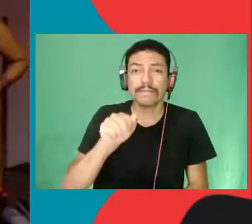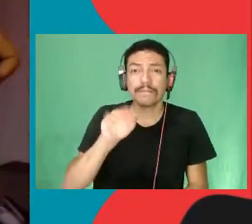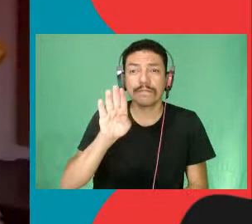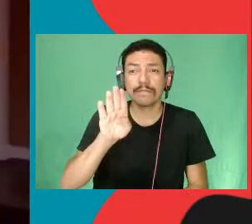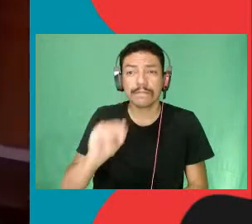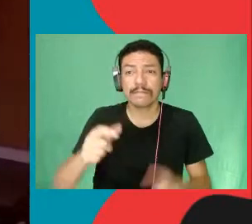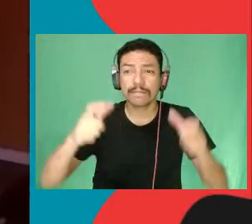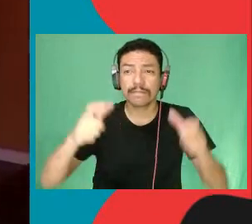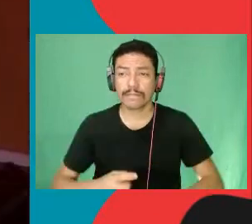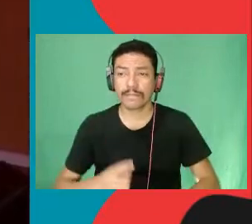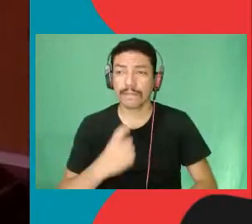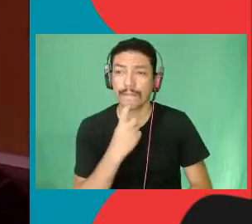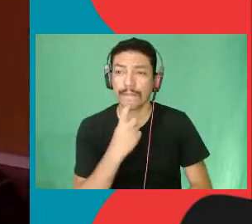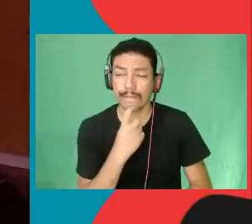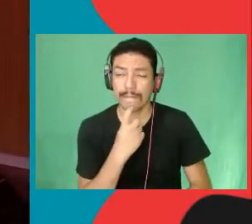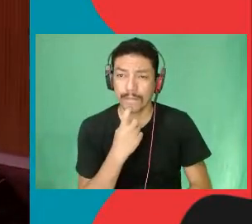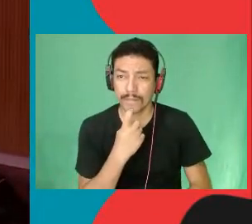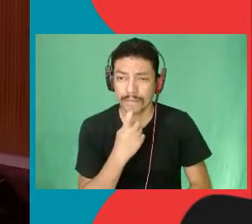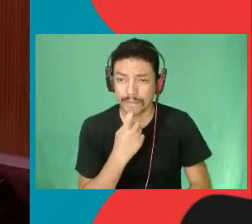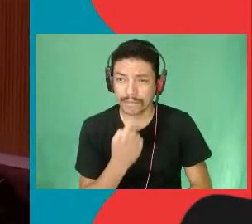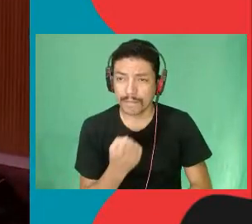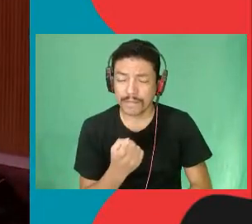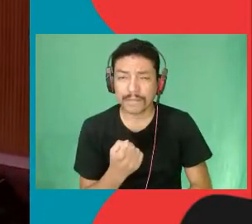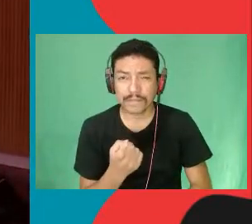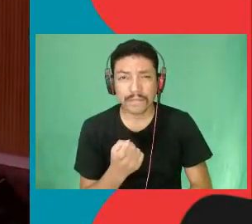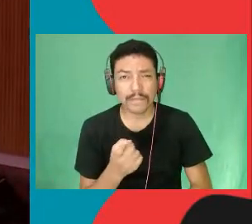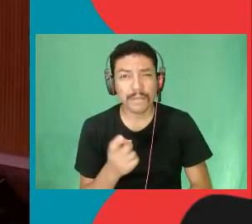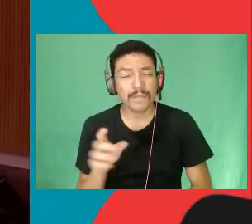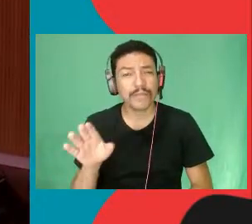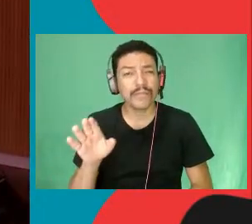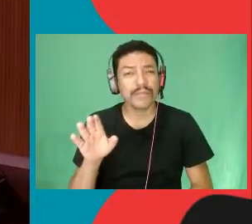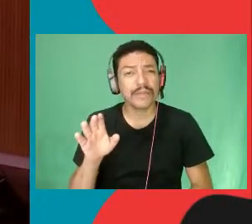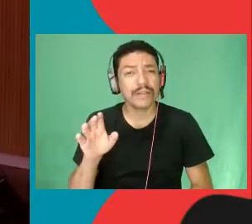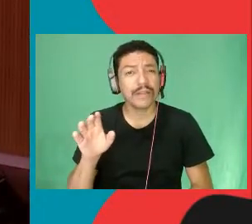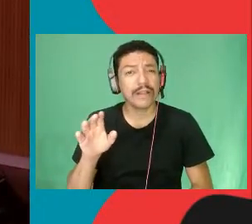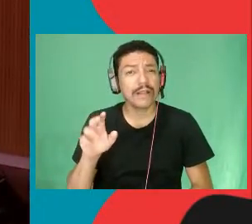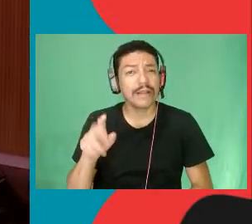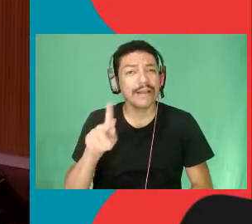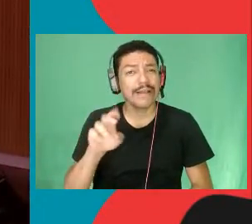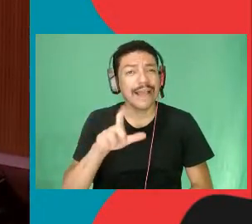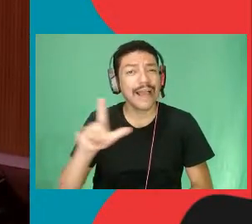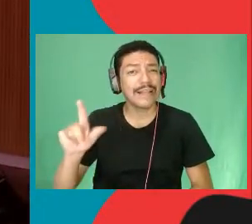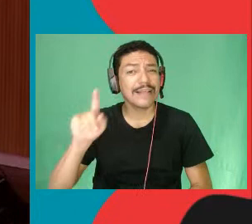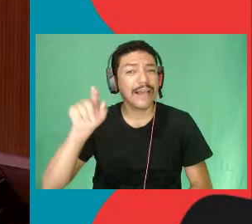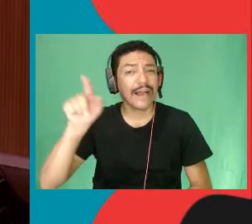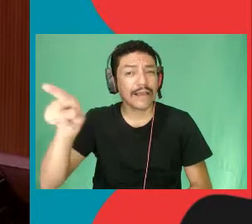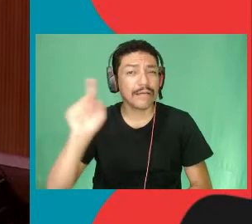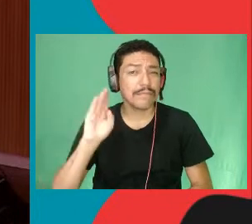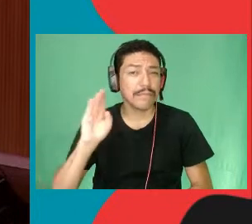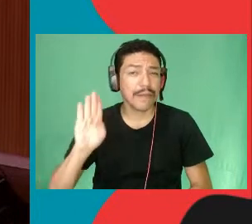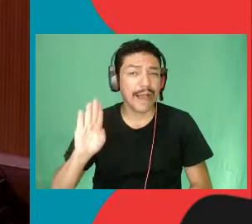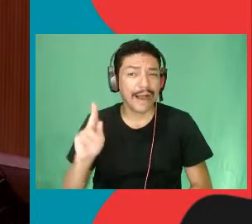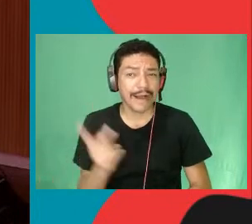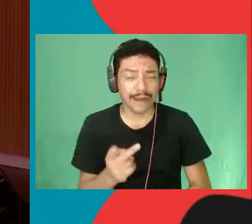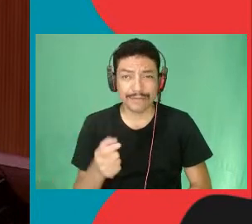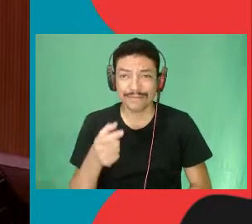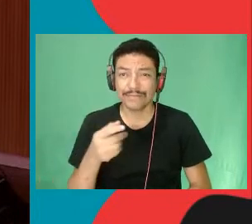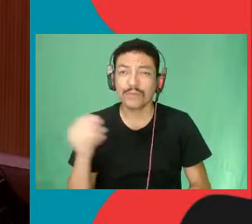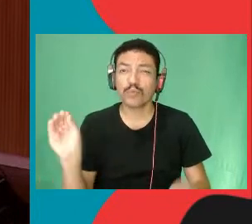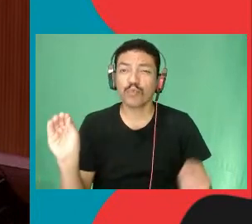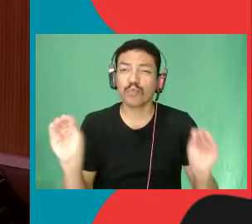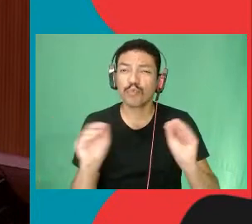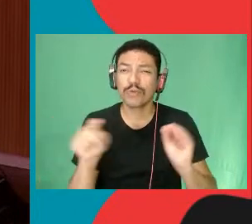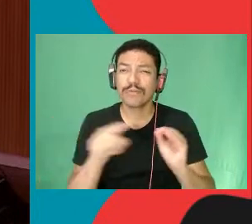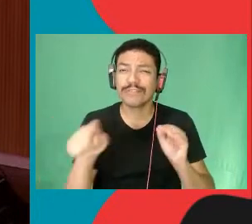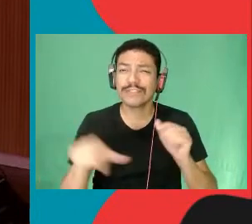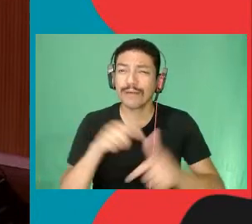a Anne e a Kelinha estão lá de BH. Então queria mandar um beijo para vocês, né, que estão aí comigo no dia a dia. Então